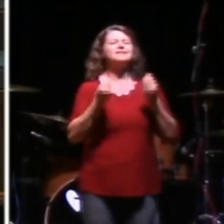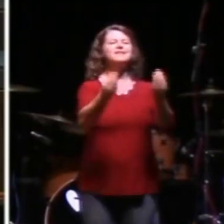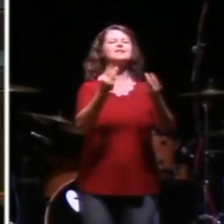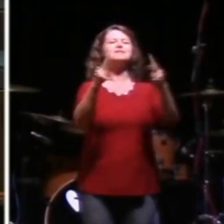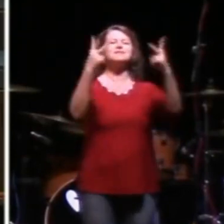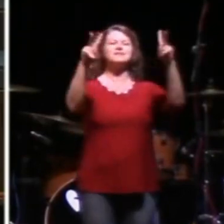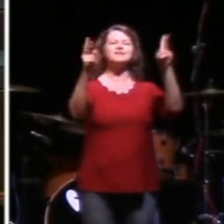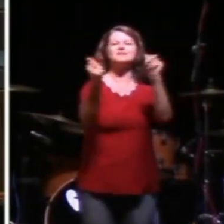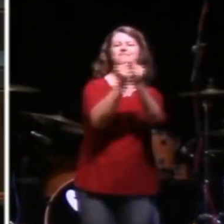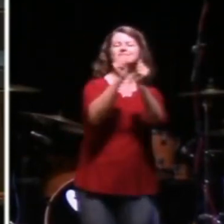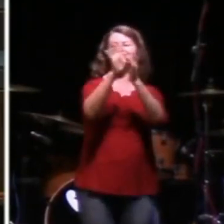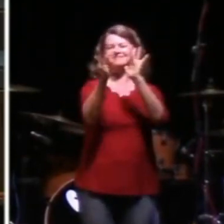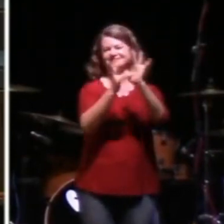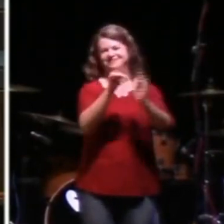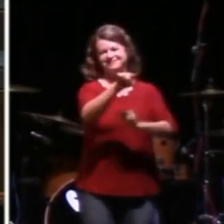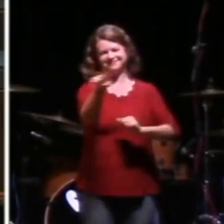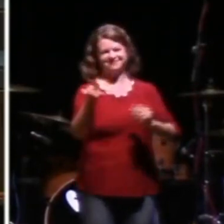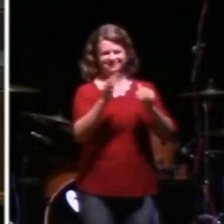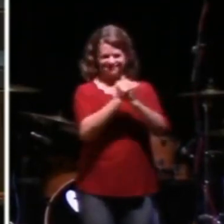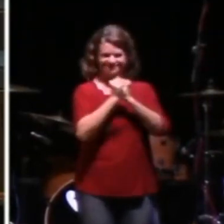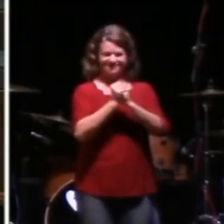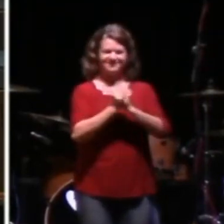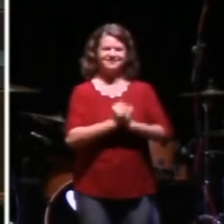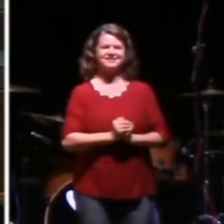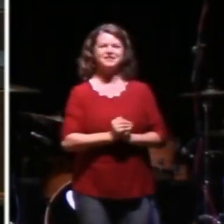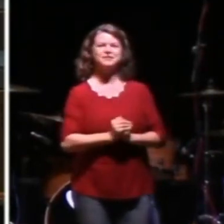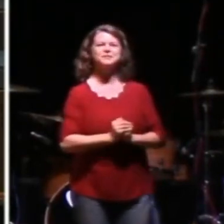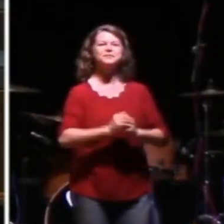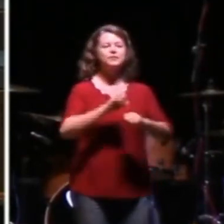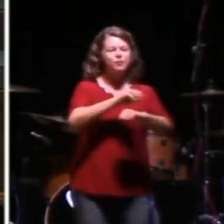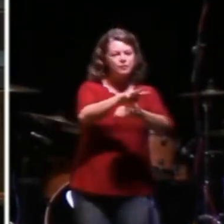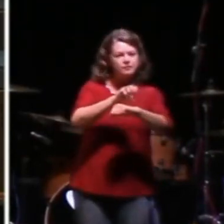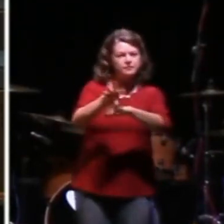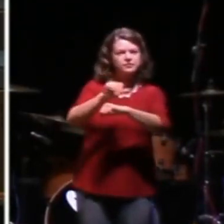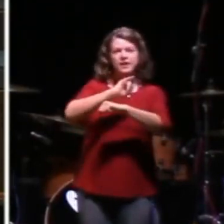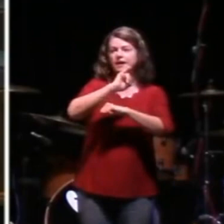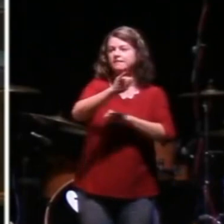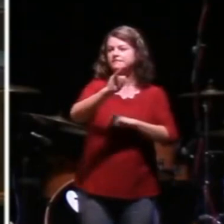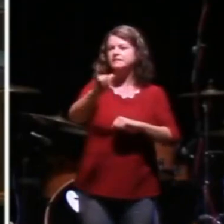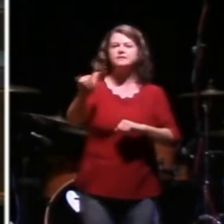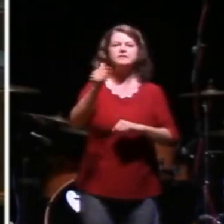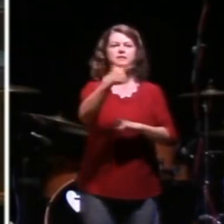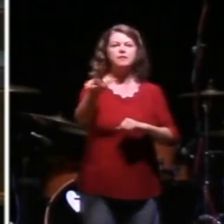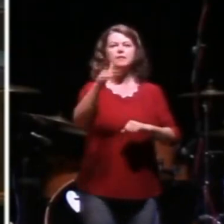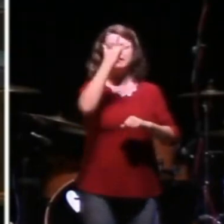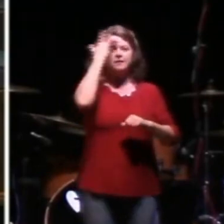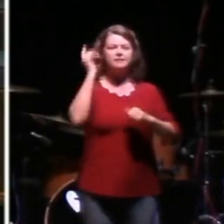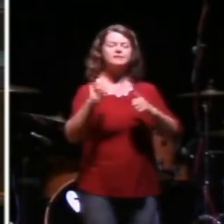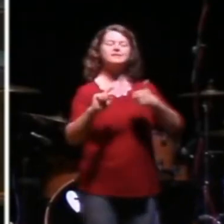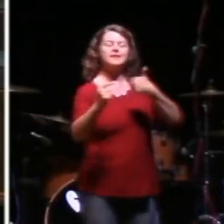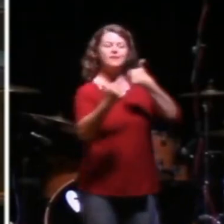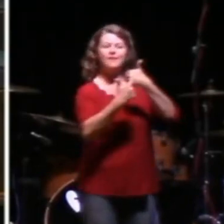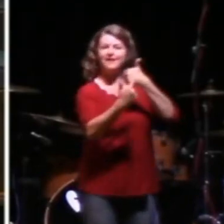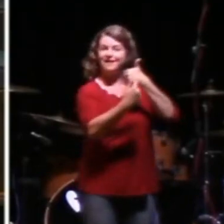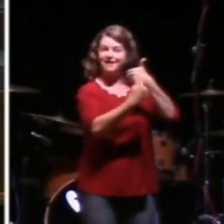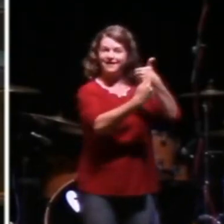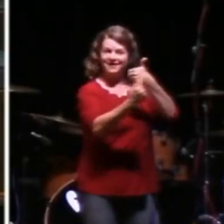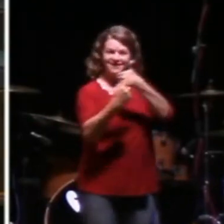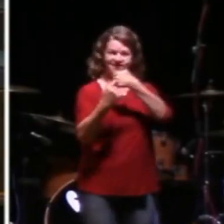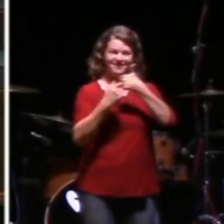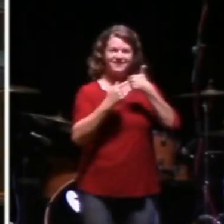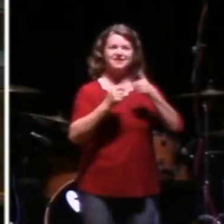junto com cordeiro amém pega o link compartilha dá um like e multiplique essa